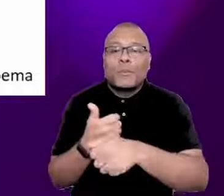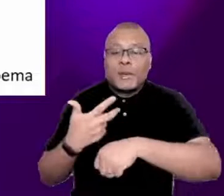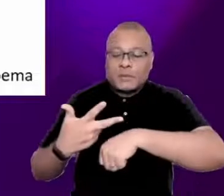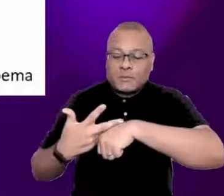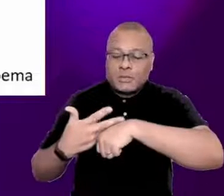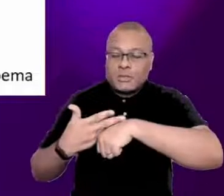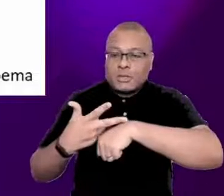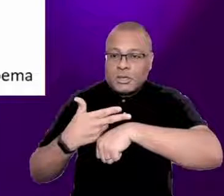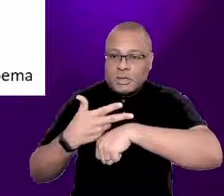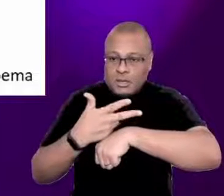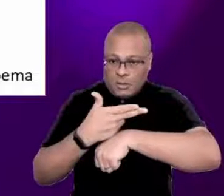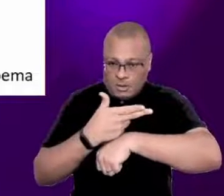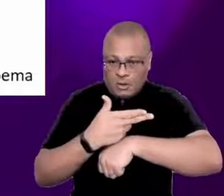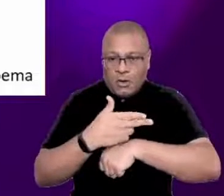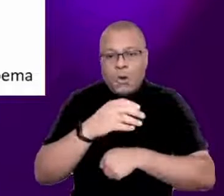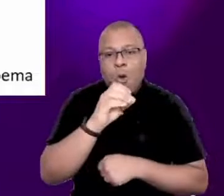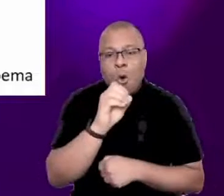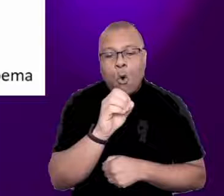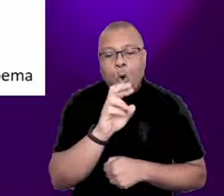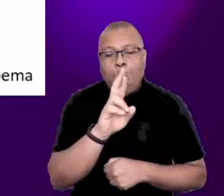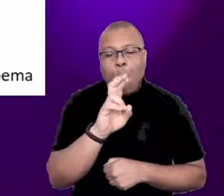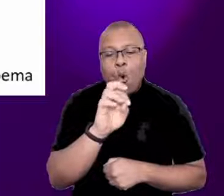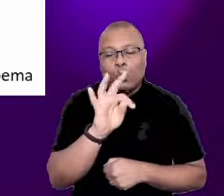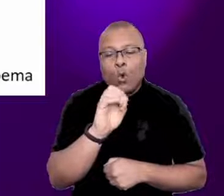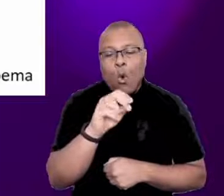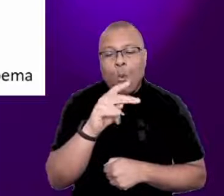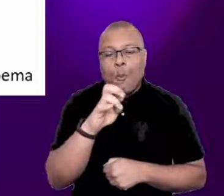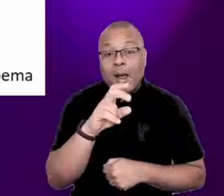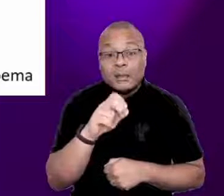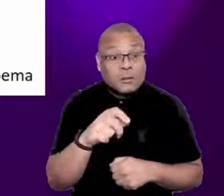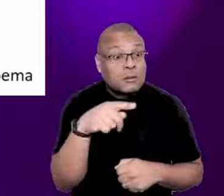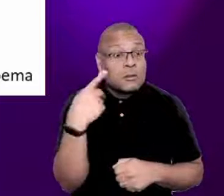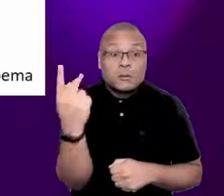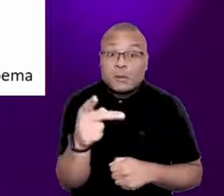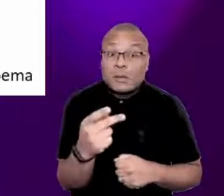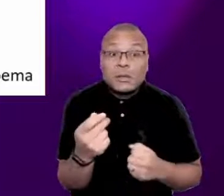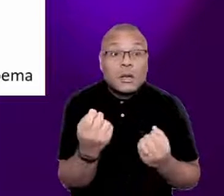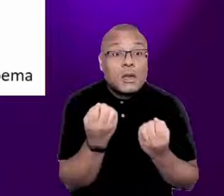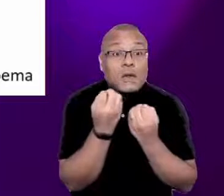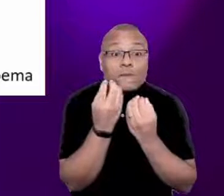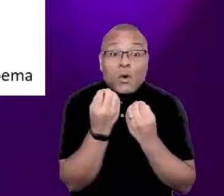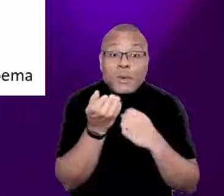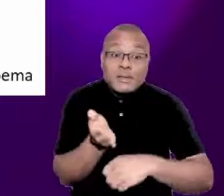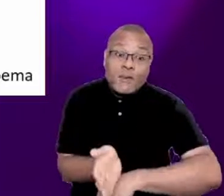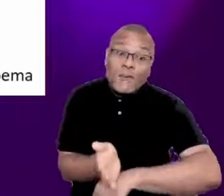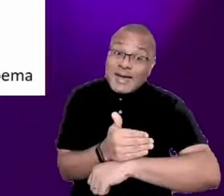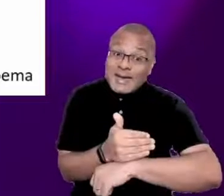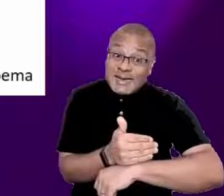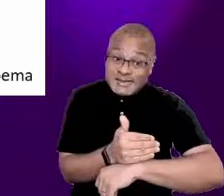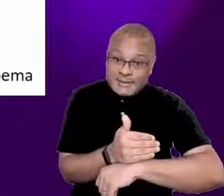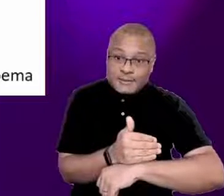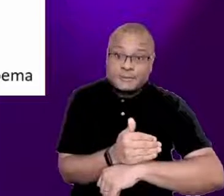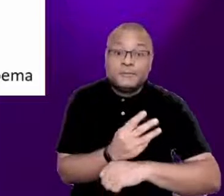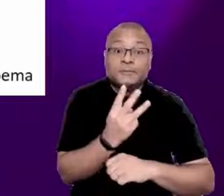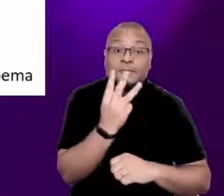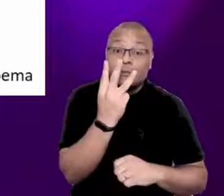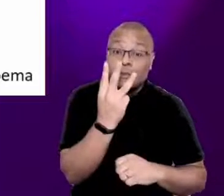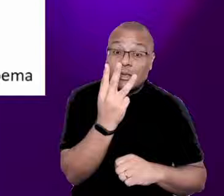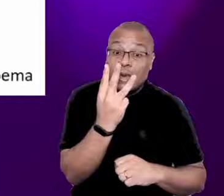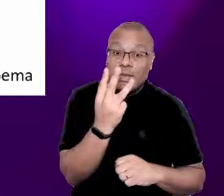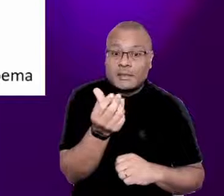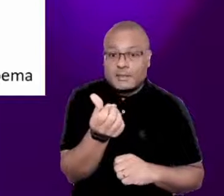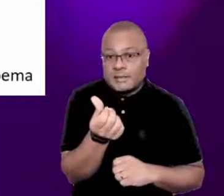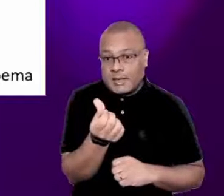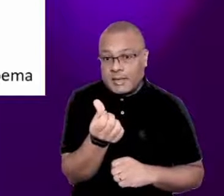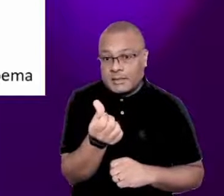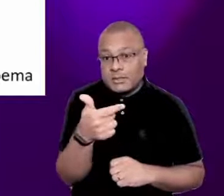cirurgia ortopédica. Nós precisamos ter os dados basais do paciente pré-operatório e depois acompanhamos em 3, 6, 12 e